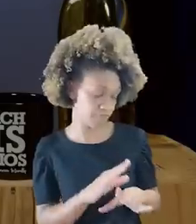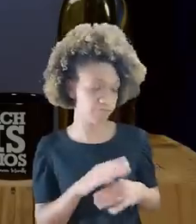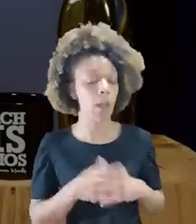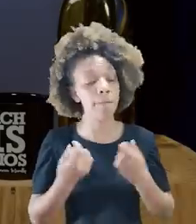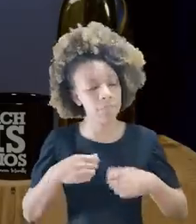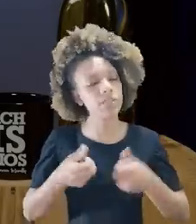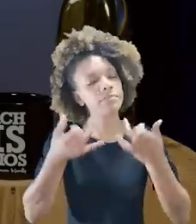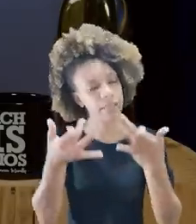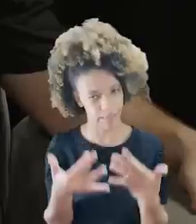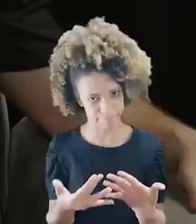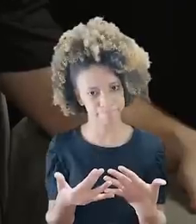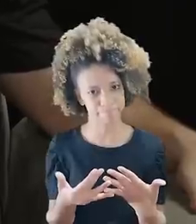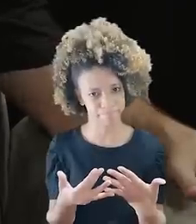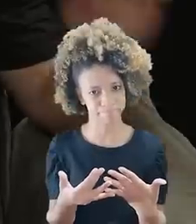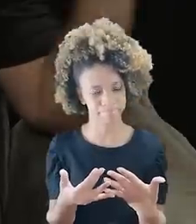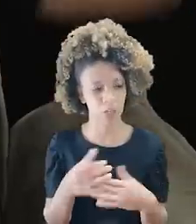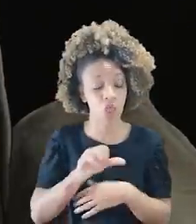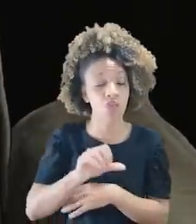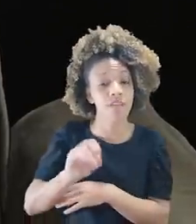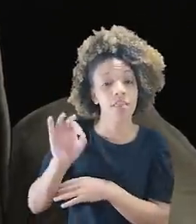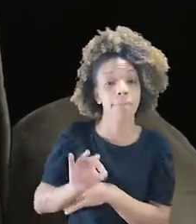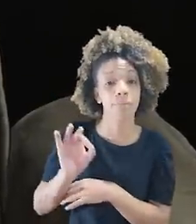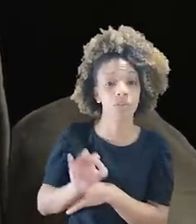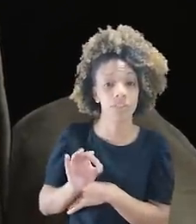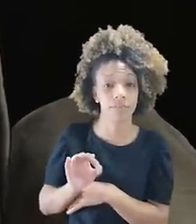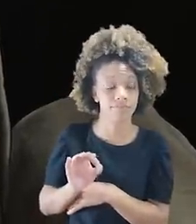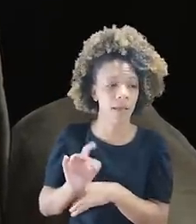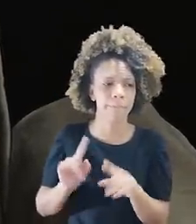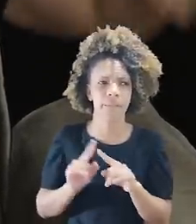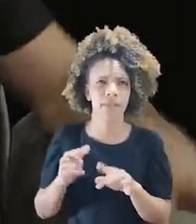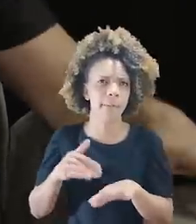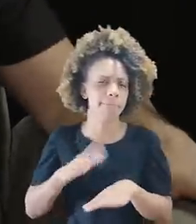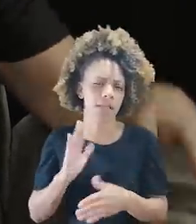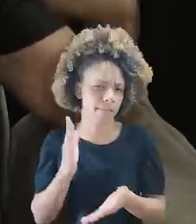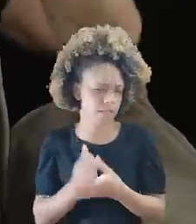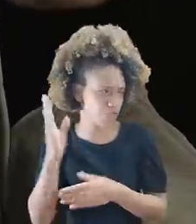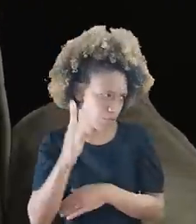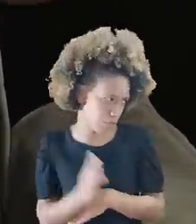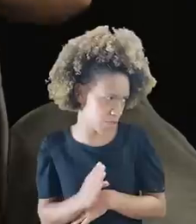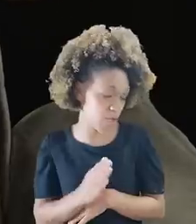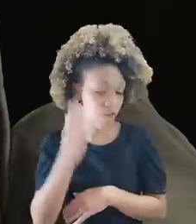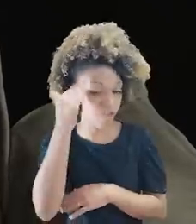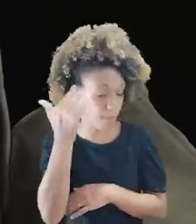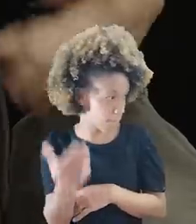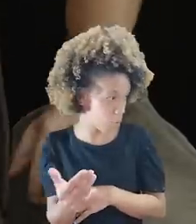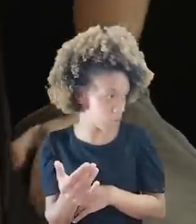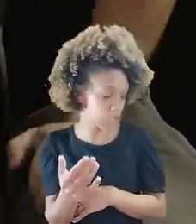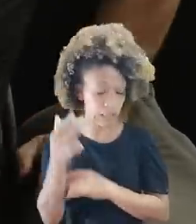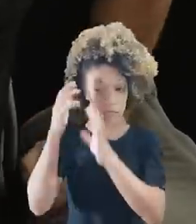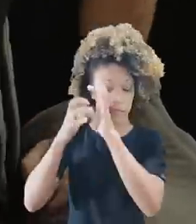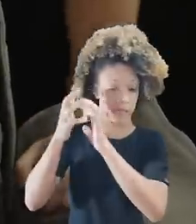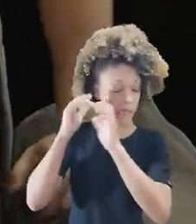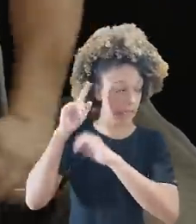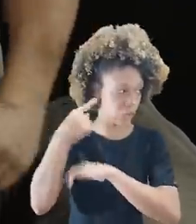é eu tenho visto tá bugado você vê lá tiktok e tá feliz a dancinha do Brasil mas lá dentro é muito você